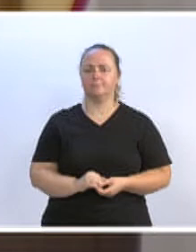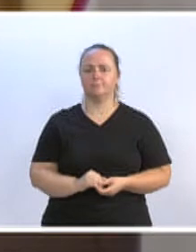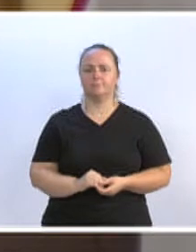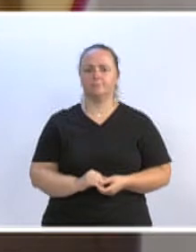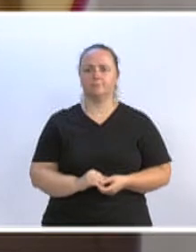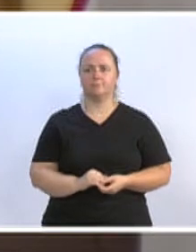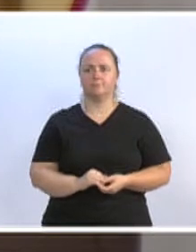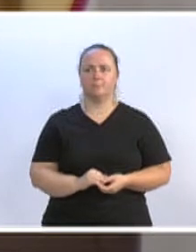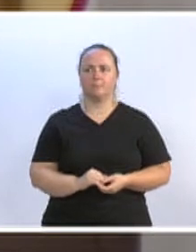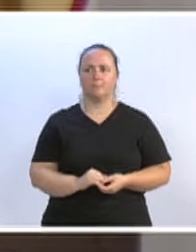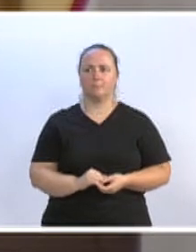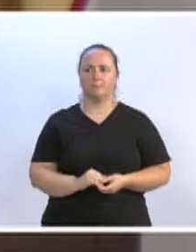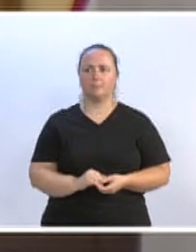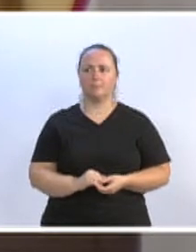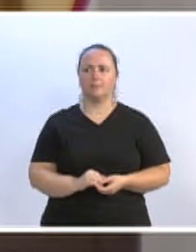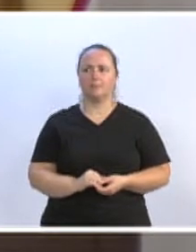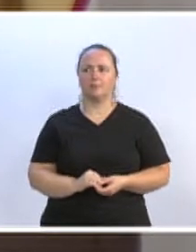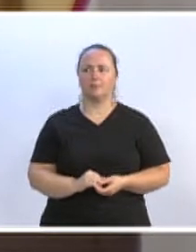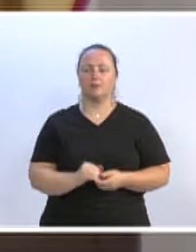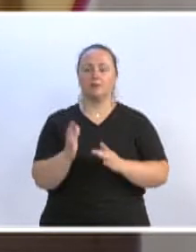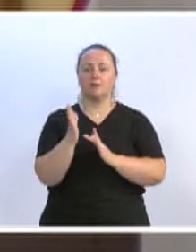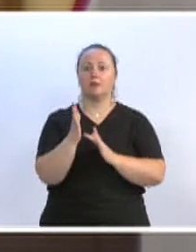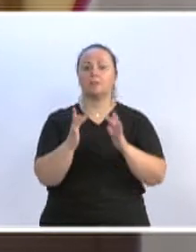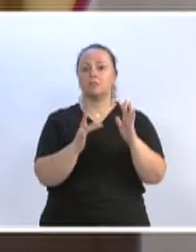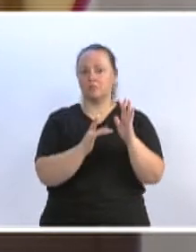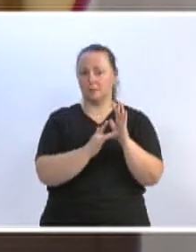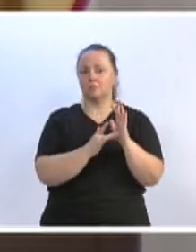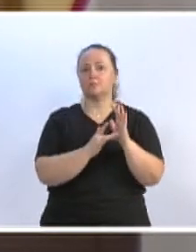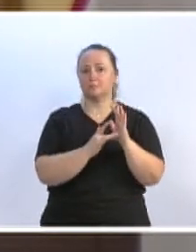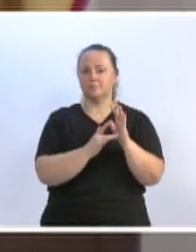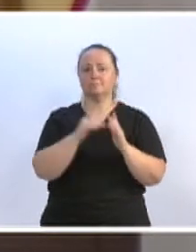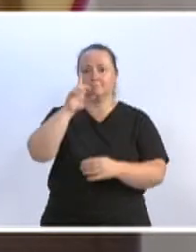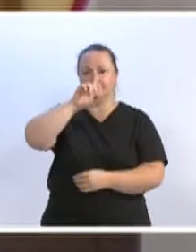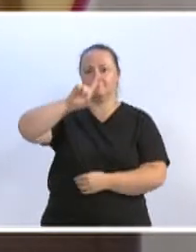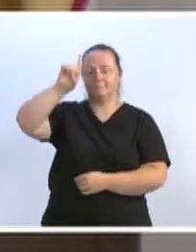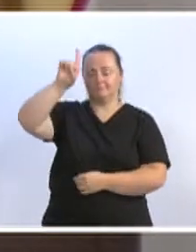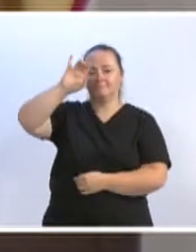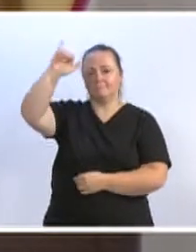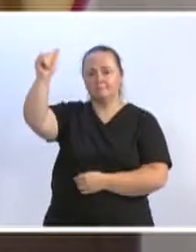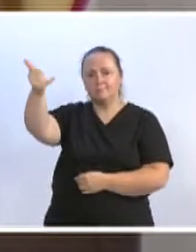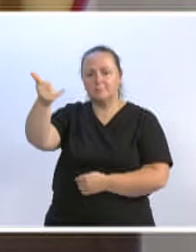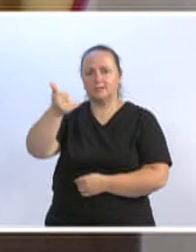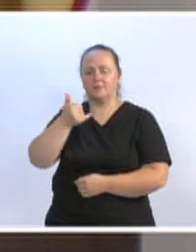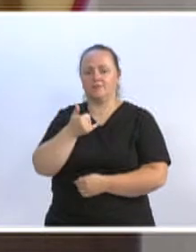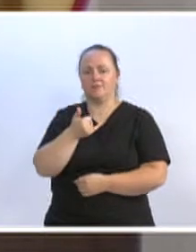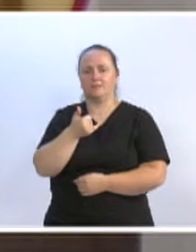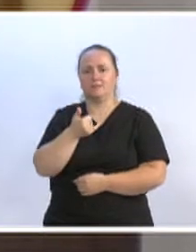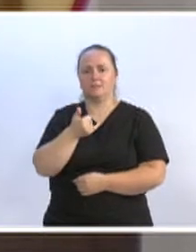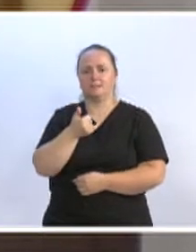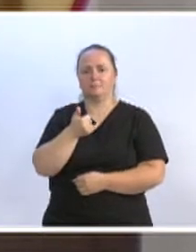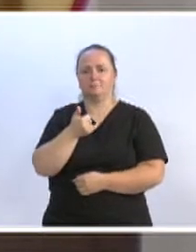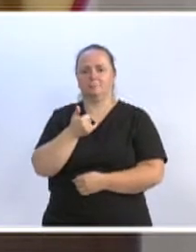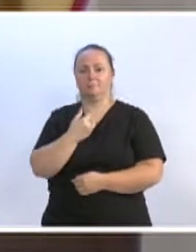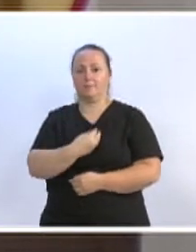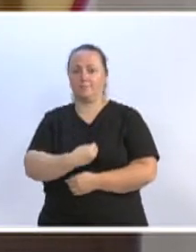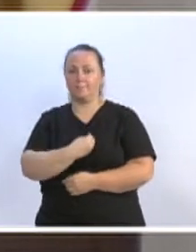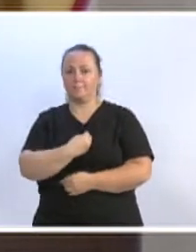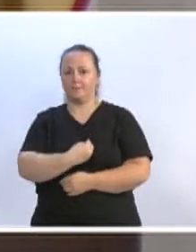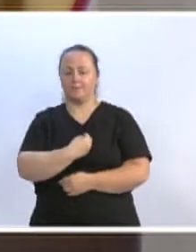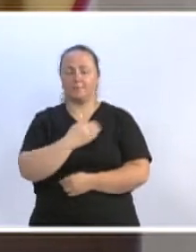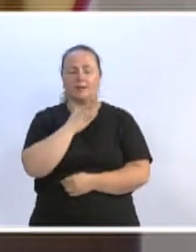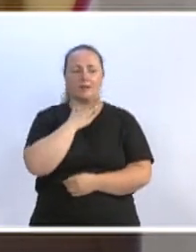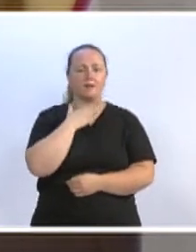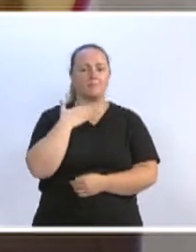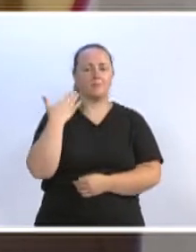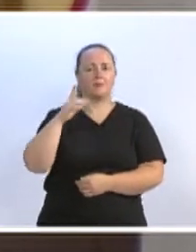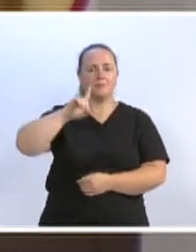Por isso o decálogo, Jesus, Deus melhor, nos coloca diante da vida e da morte. E eu te digo,